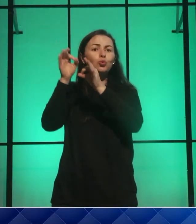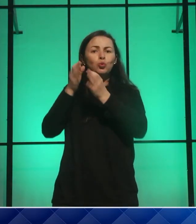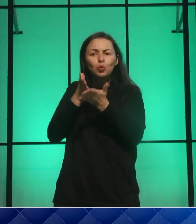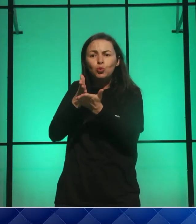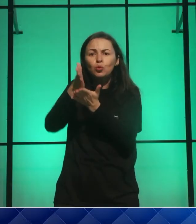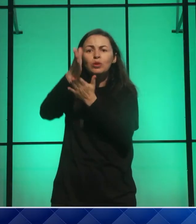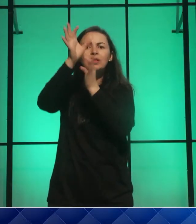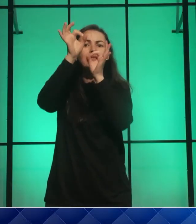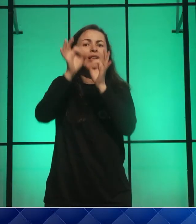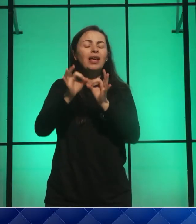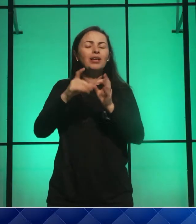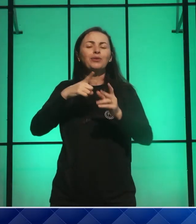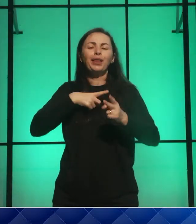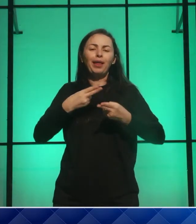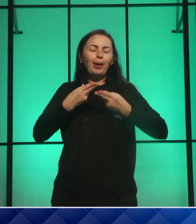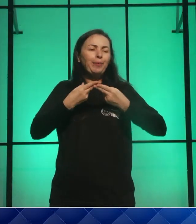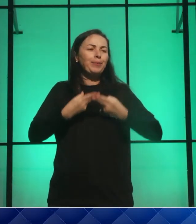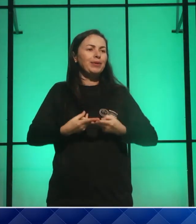paciente,